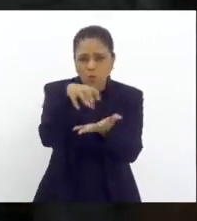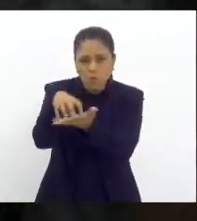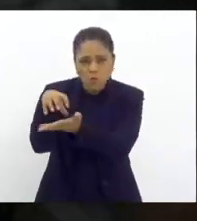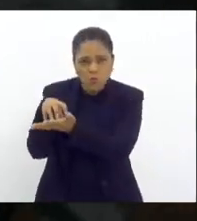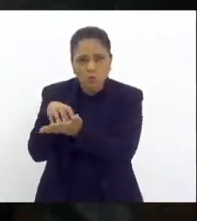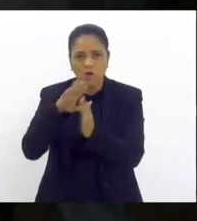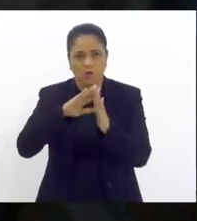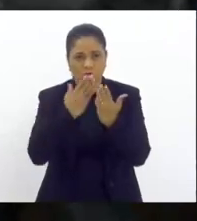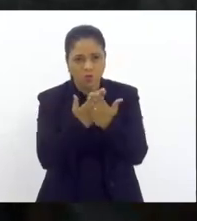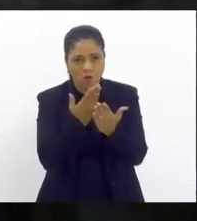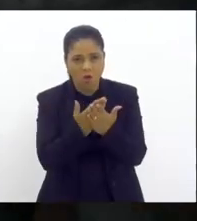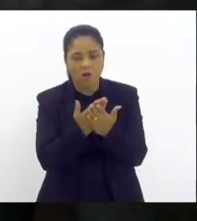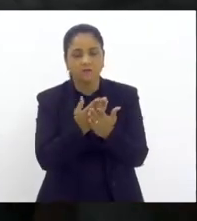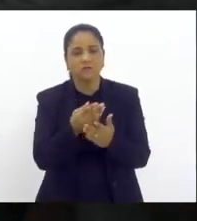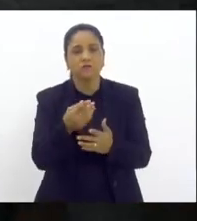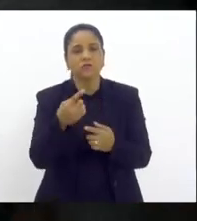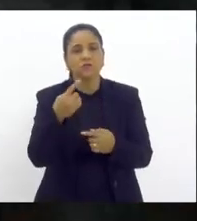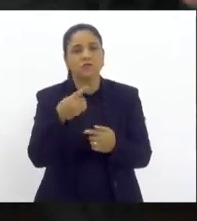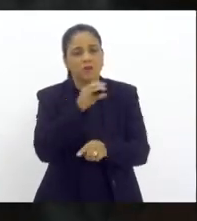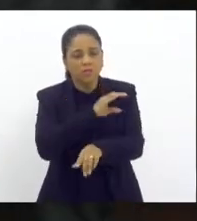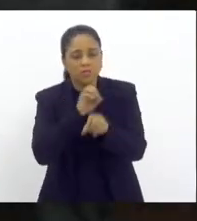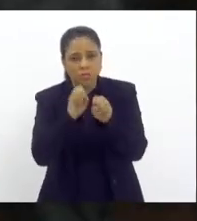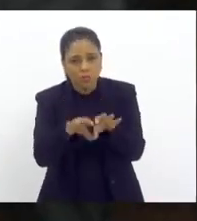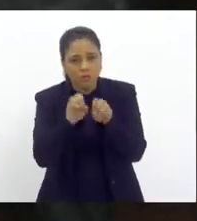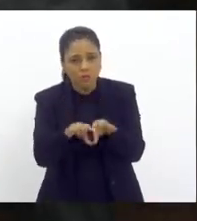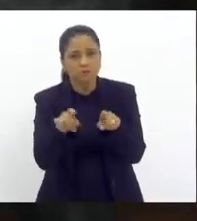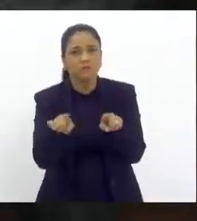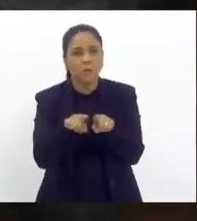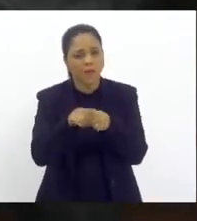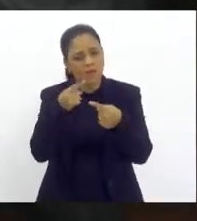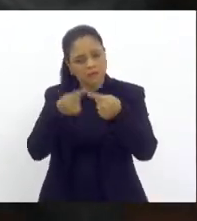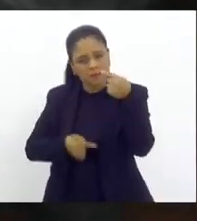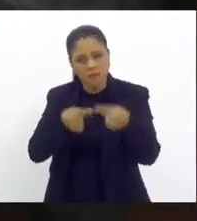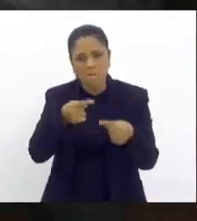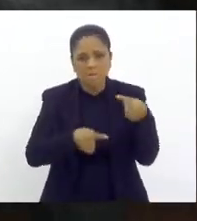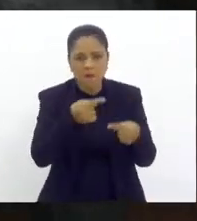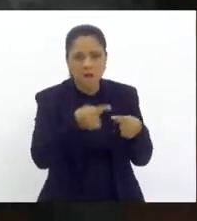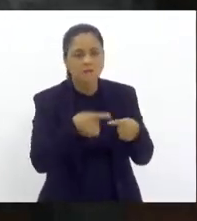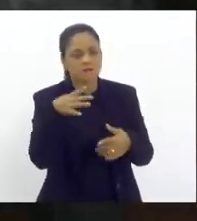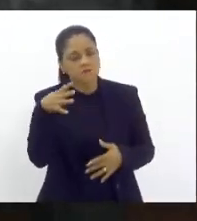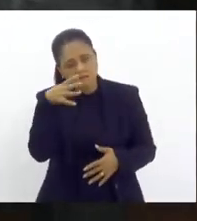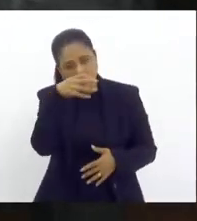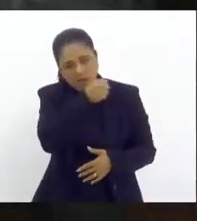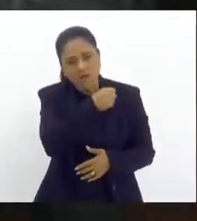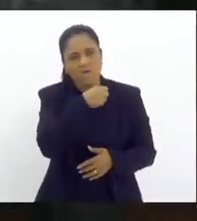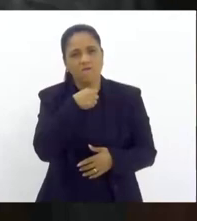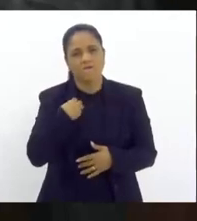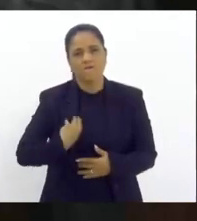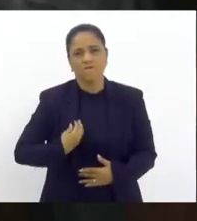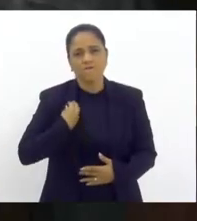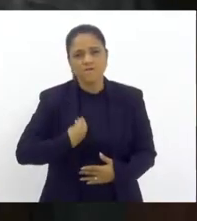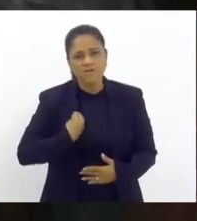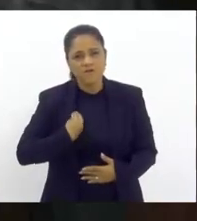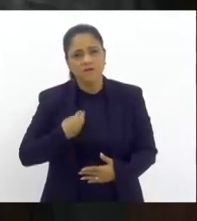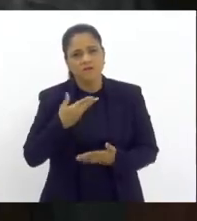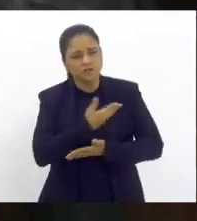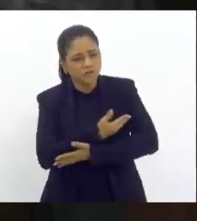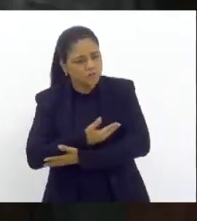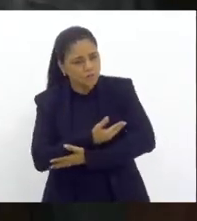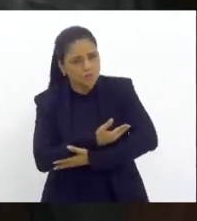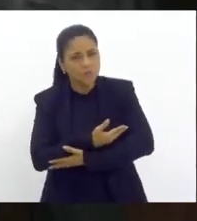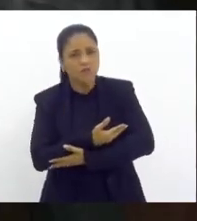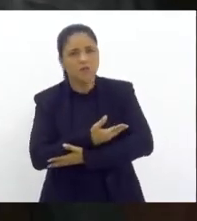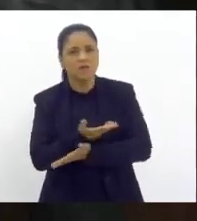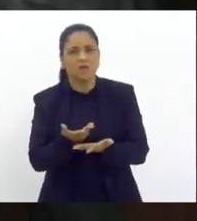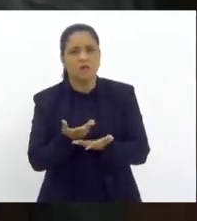relação ao teste do pezinho. Isso é central, isso salva vidas, concretamente. Eu dei só um exemplo de como pode salvar a vida de uma